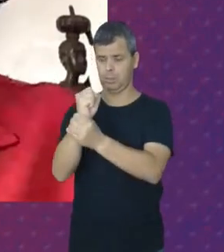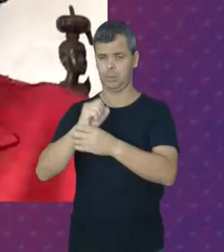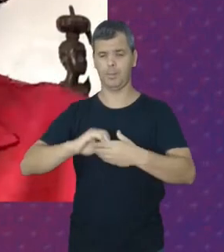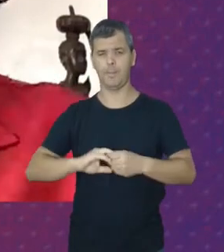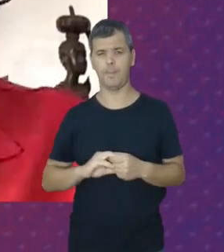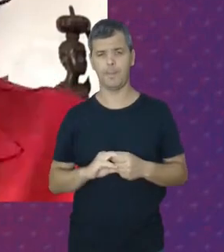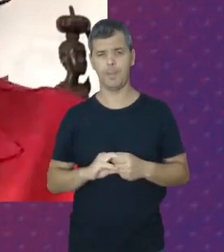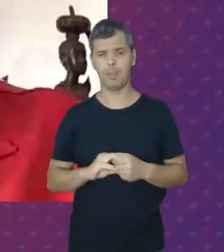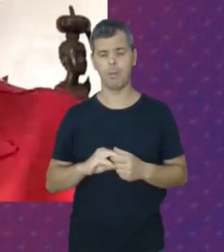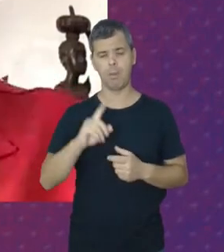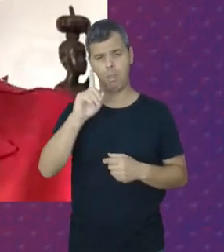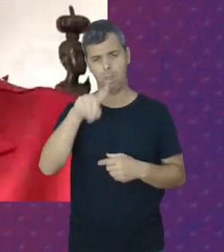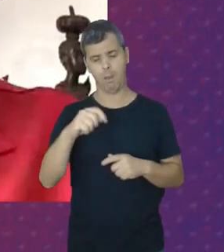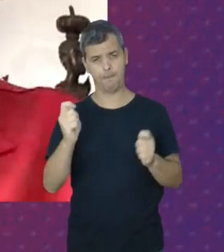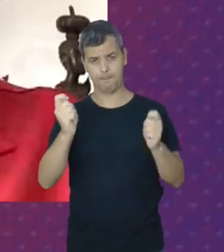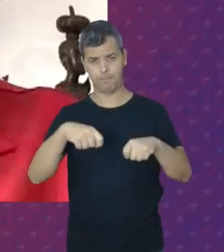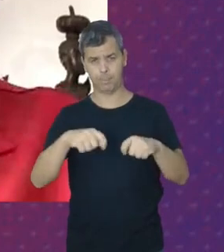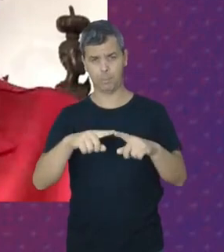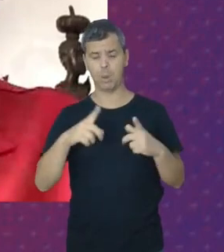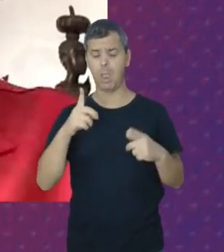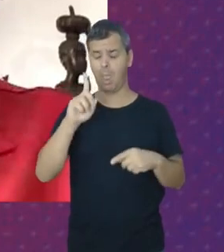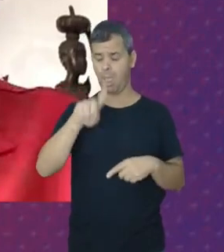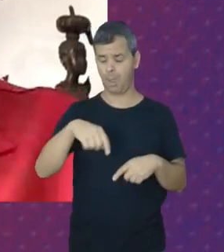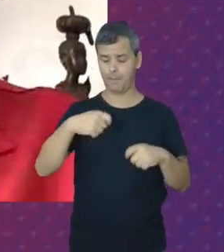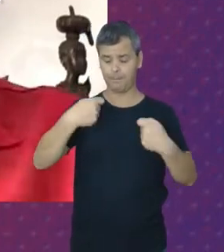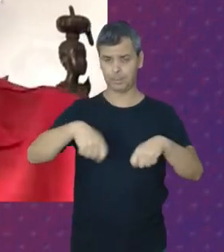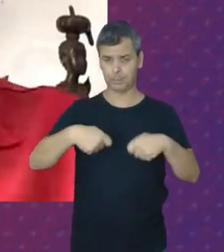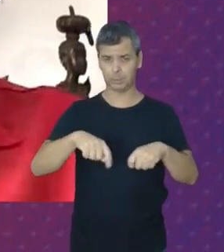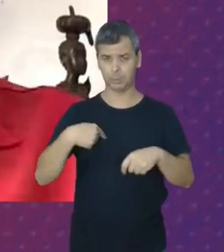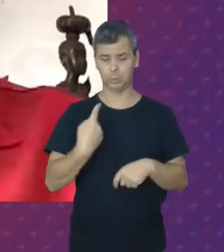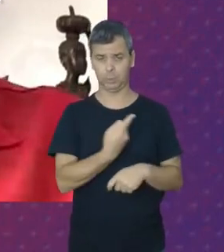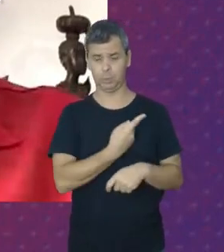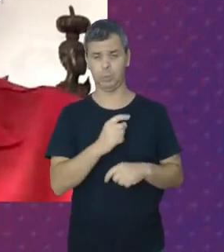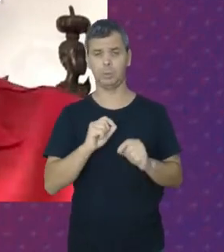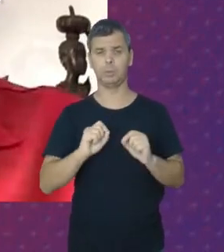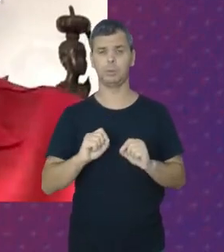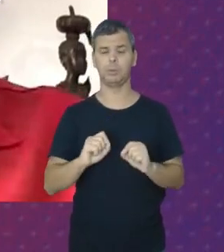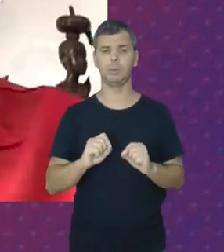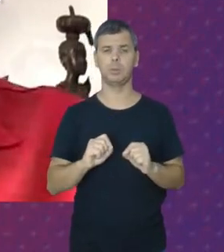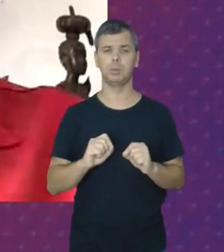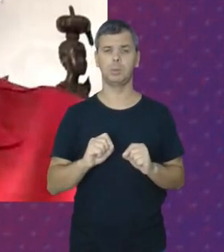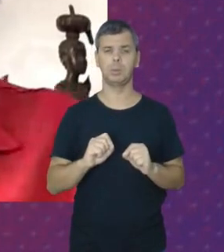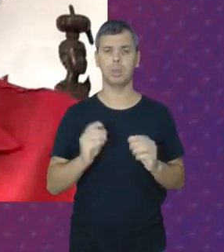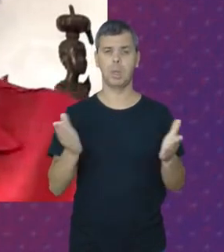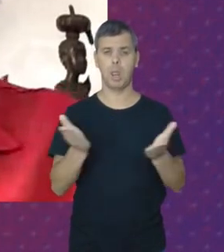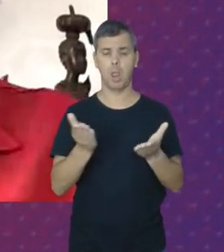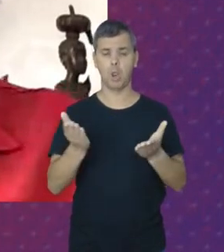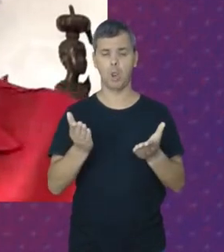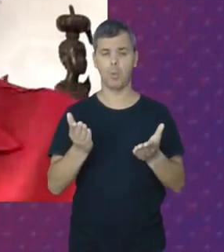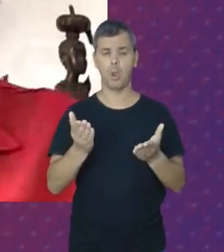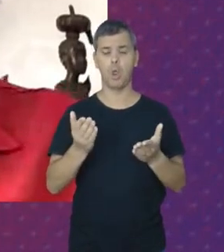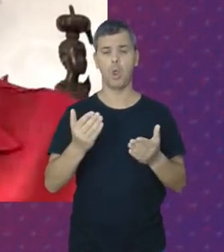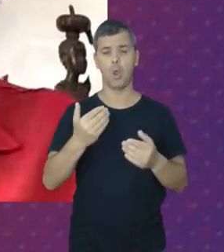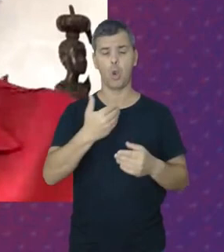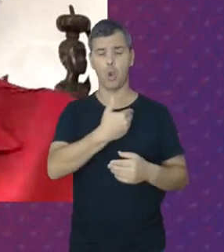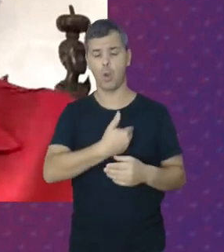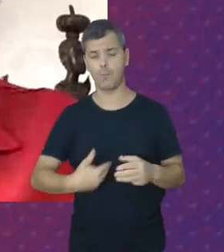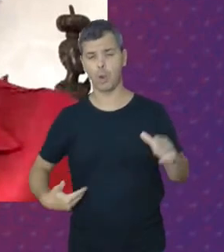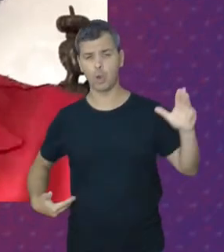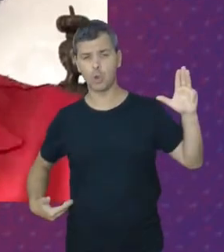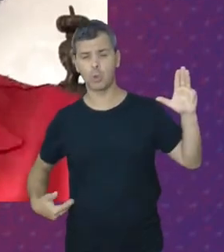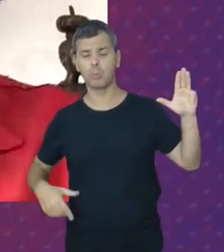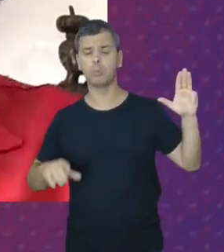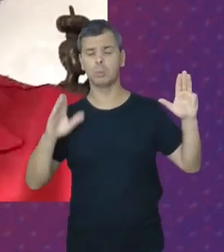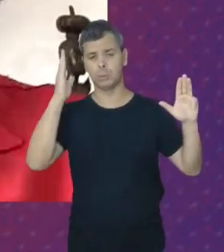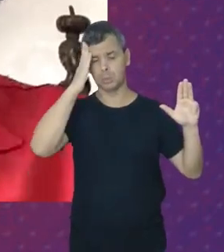Então Não é possível Isso É preciso Que a gente Agora com o governo Do Lula A gente sabe